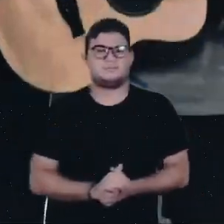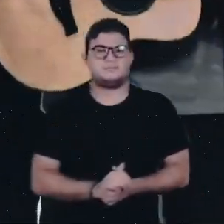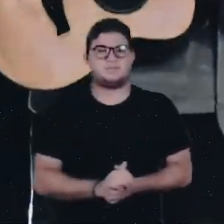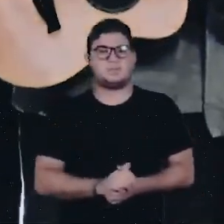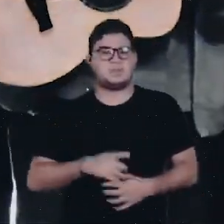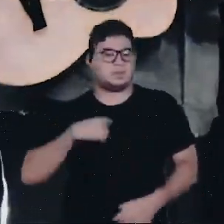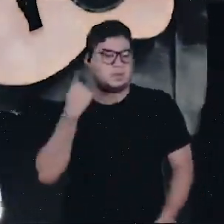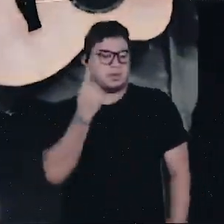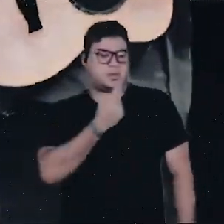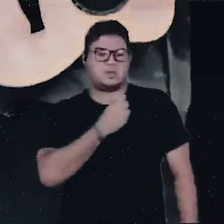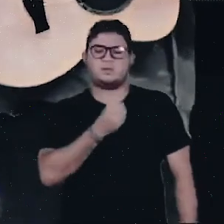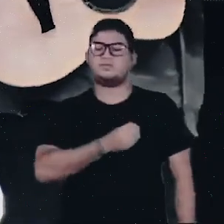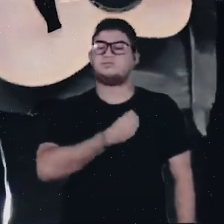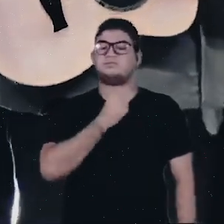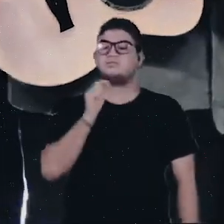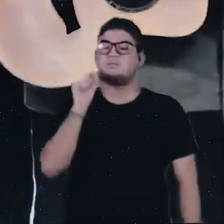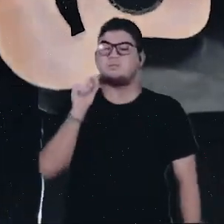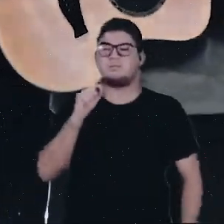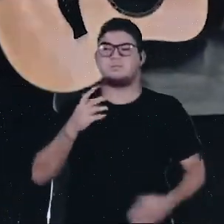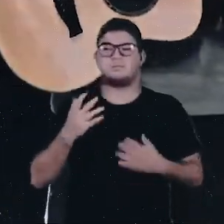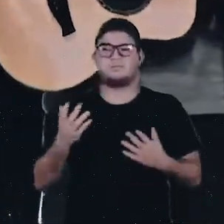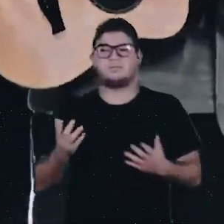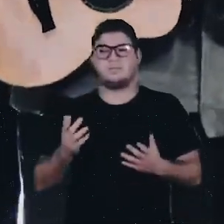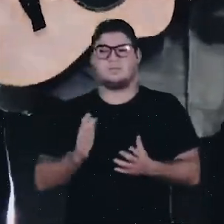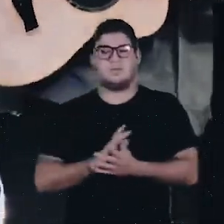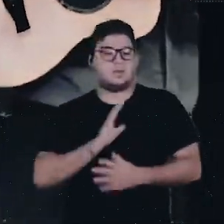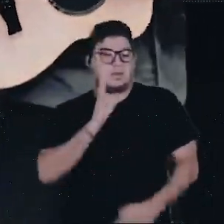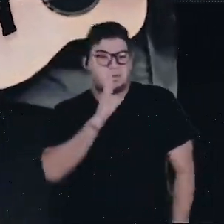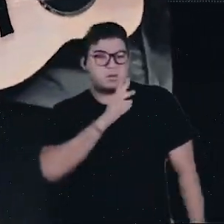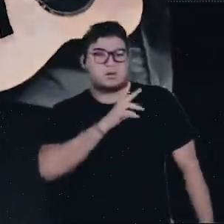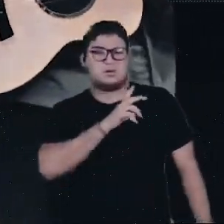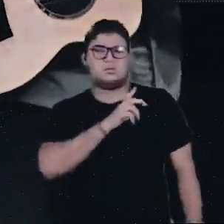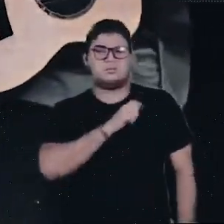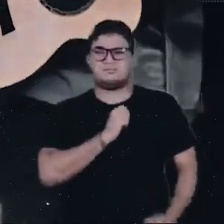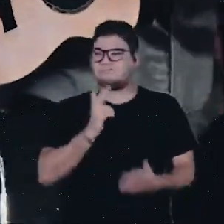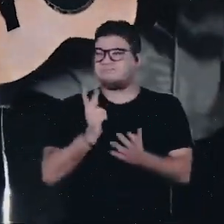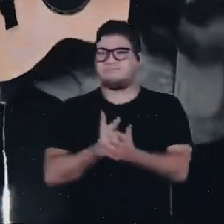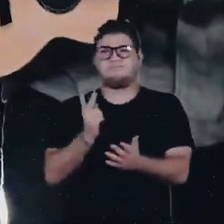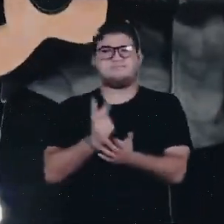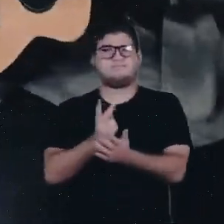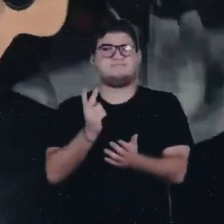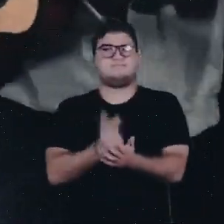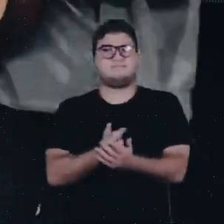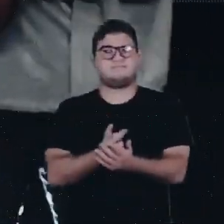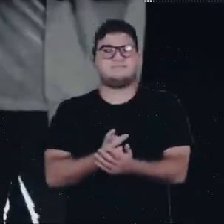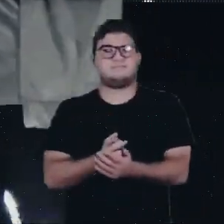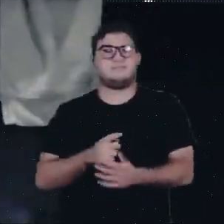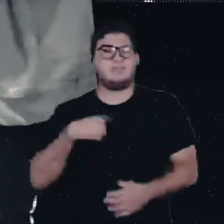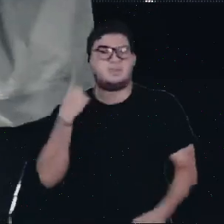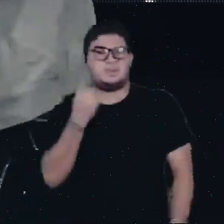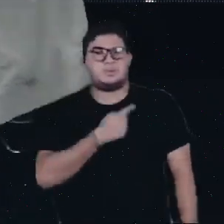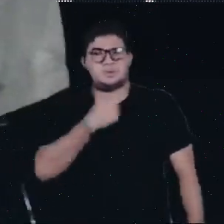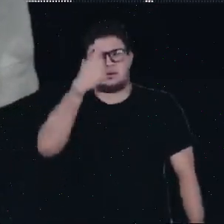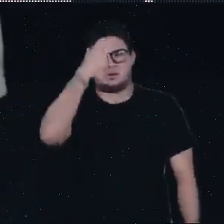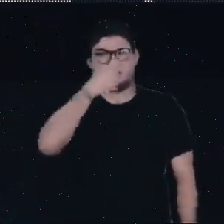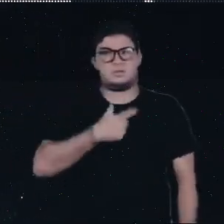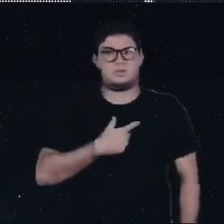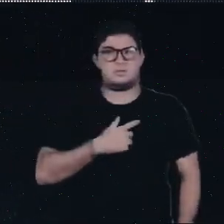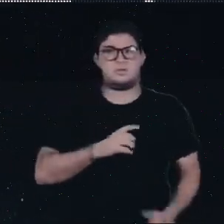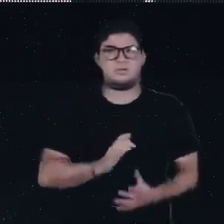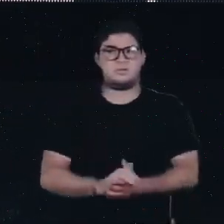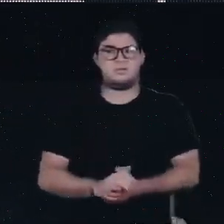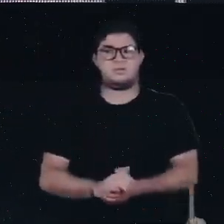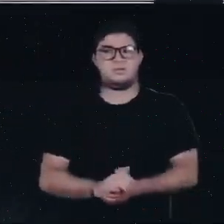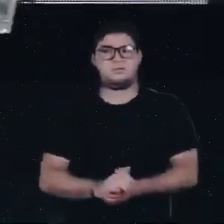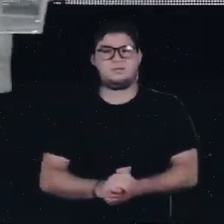E a nossa atitude tem que ser qual, pastor? De amar sempre, porque fomos